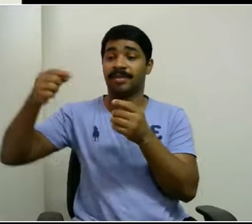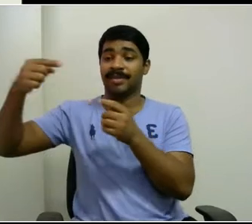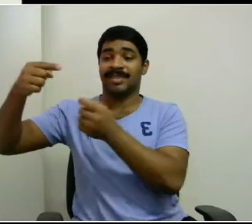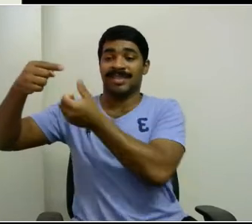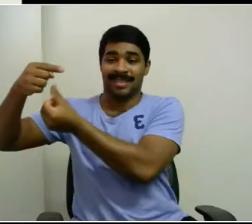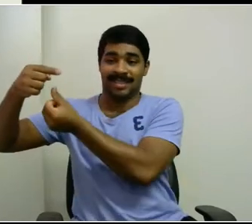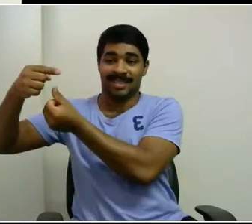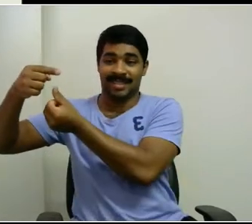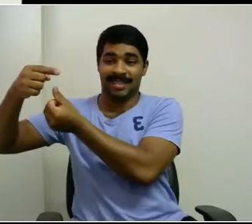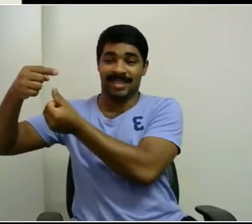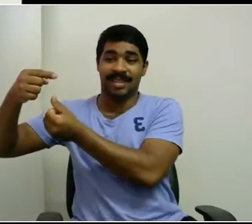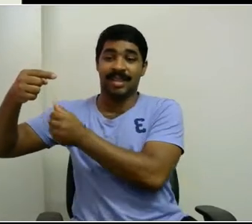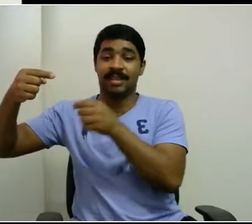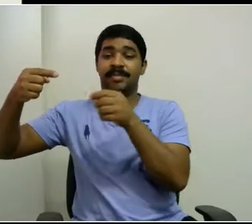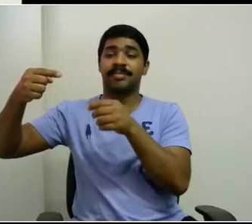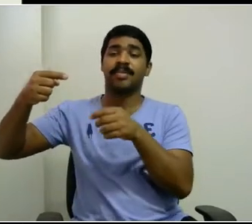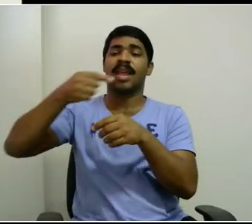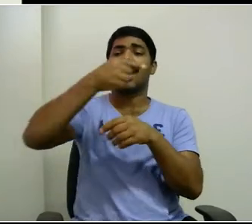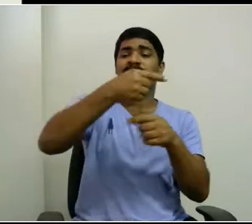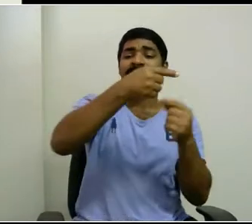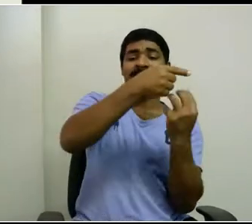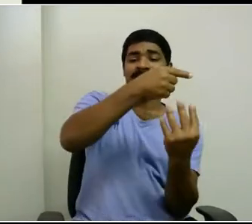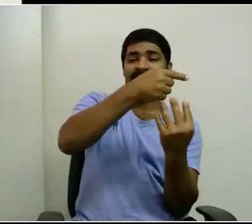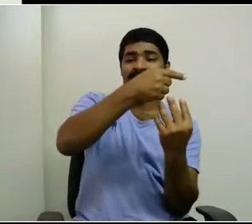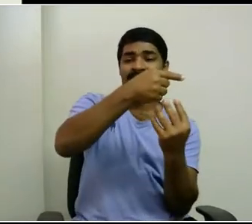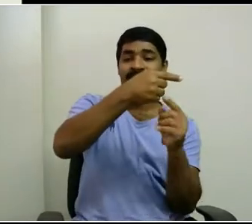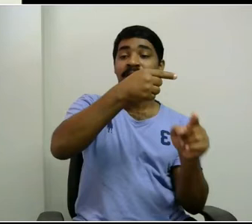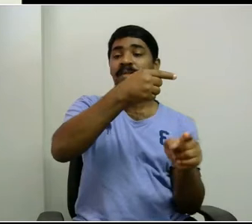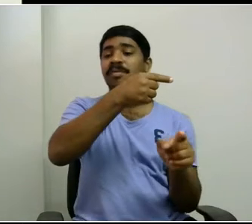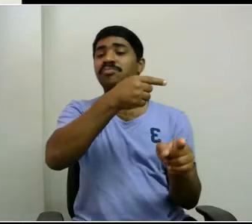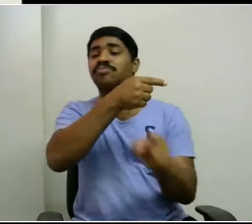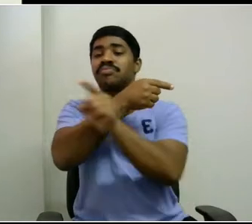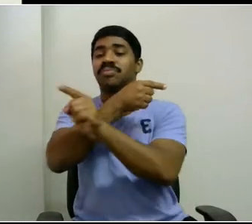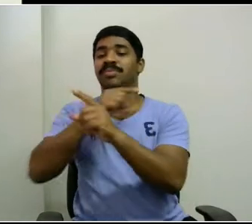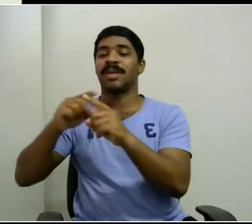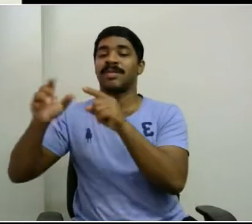Tá? Então, ficaria, ó, o 4 está dividindo, vai passar multiplicando. Vai ficar 4